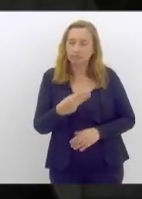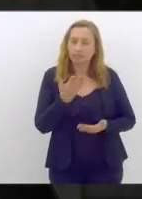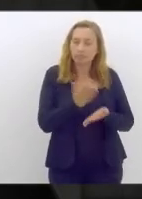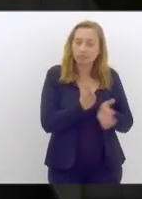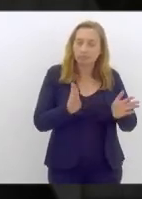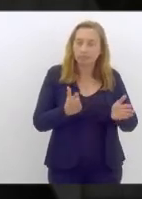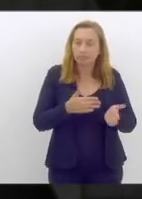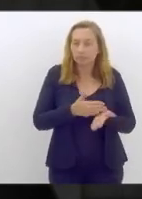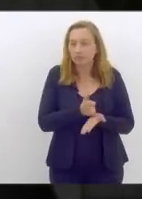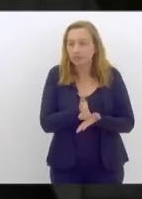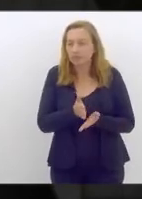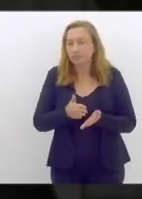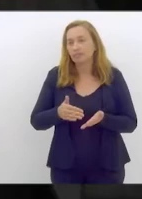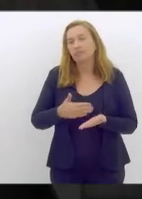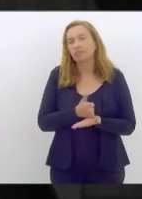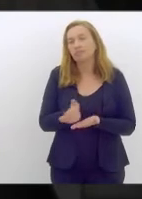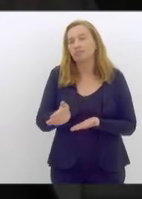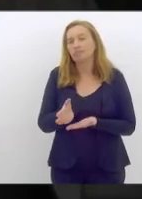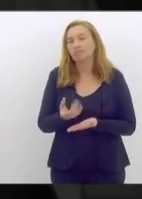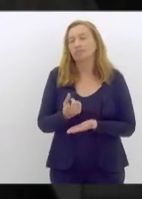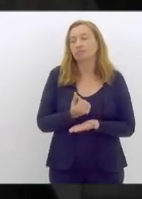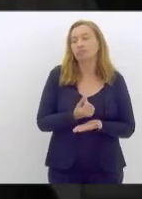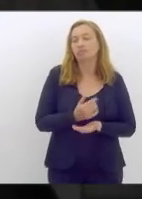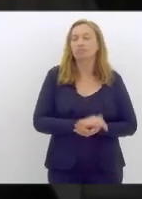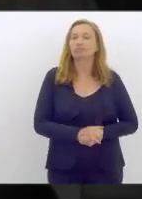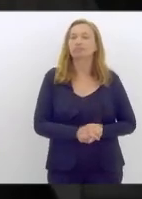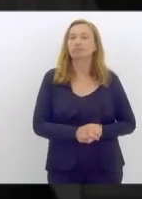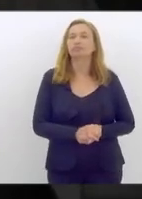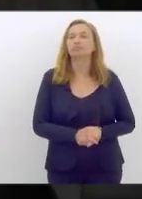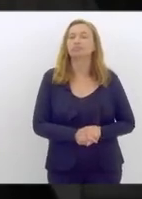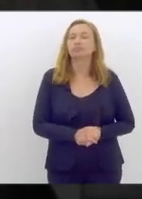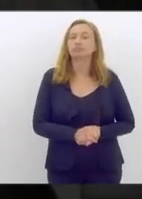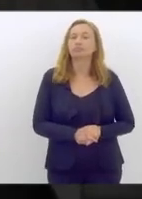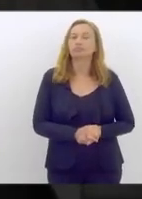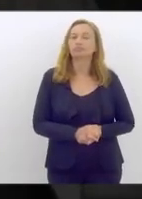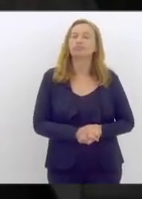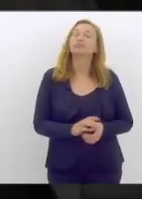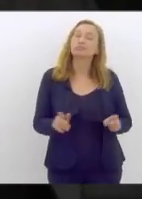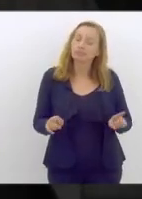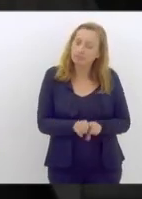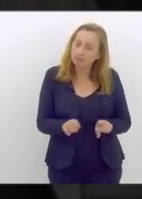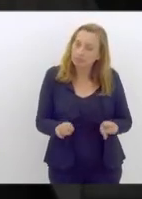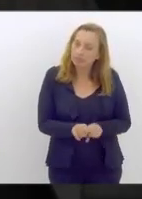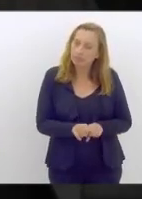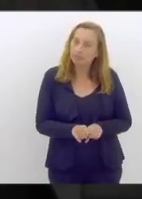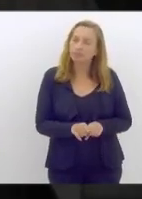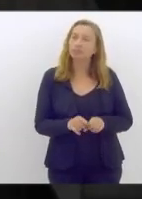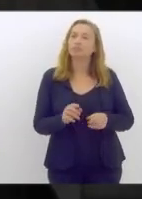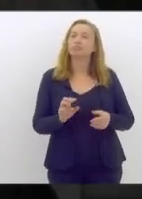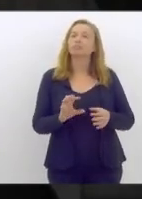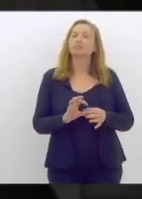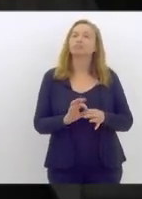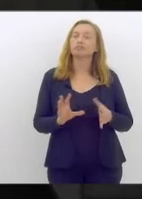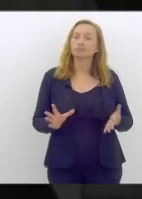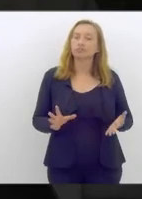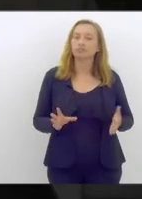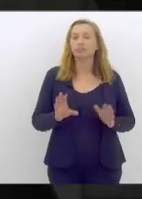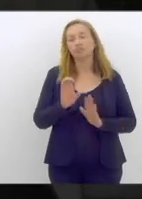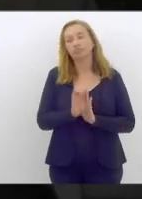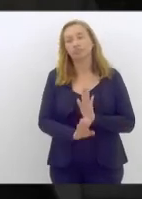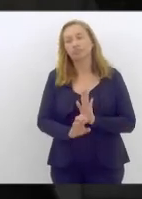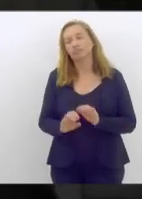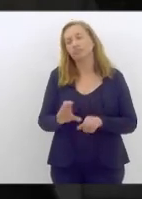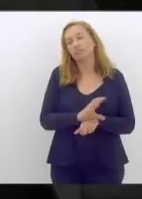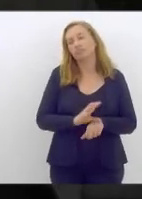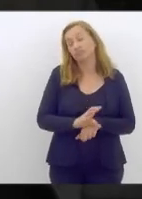esse desvio da receita vinculada da educação eh pela dru e também eh nos livrarmos desta emenda constitucional